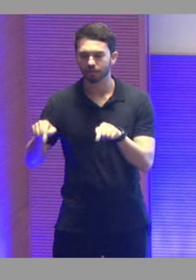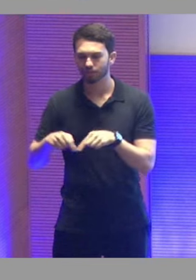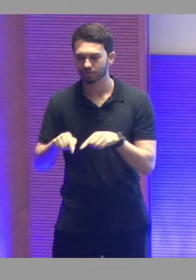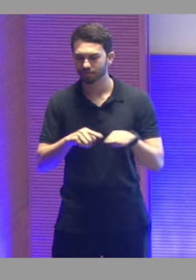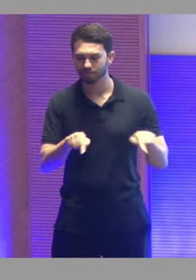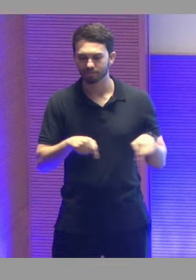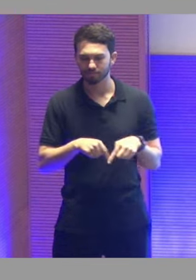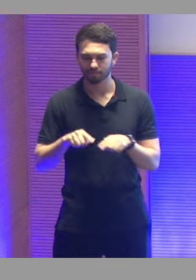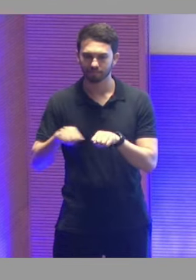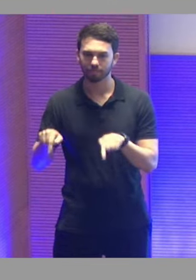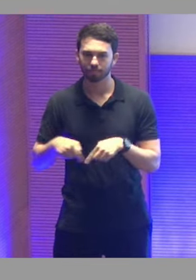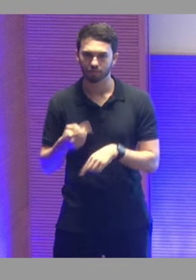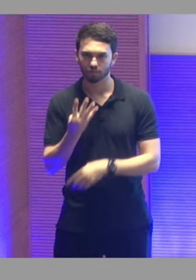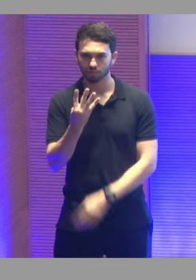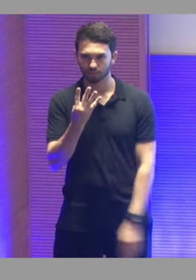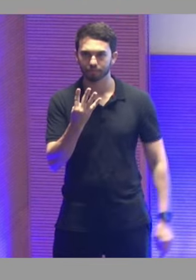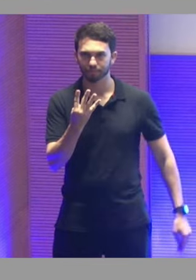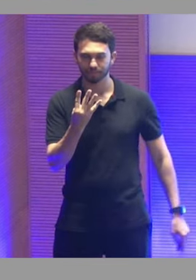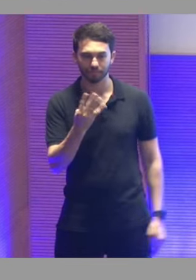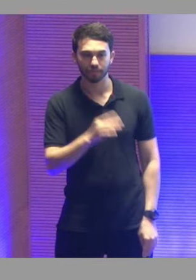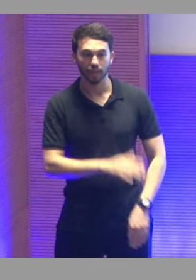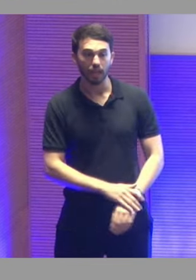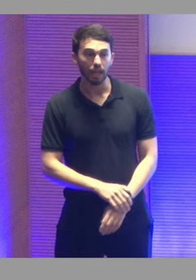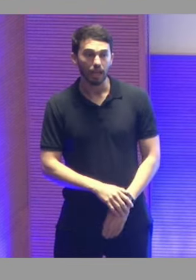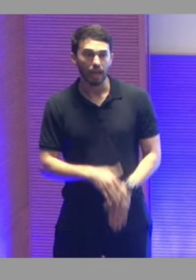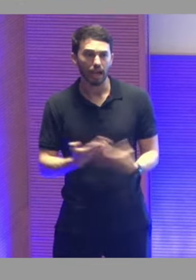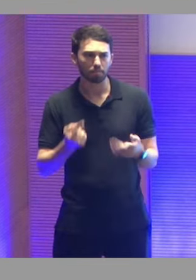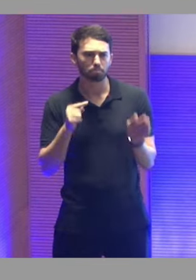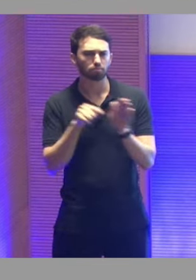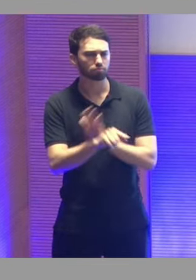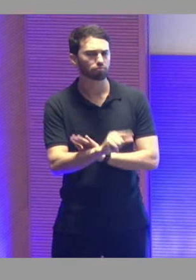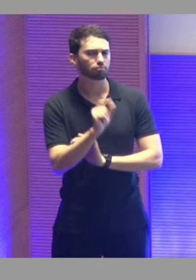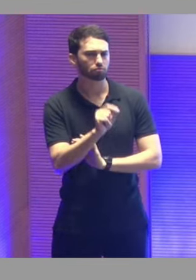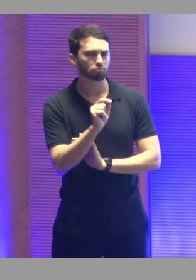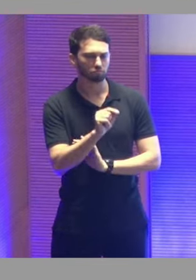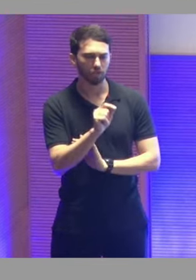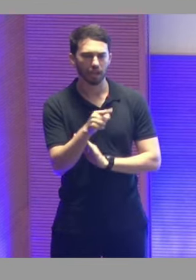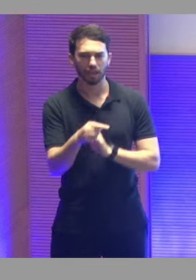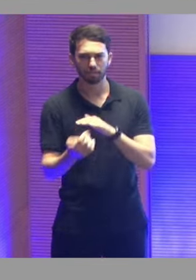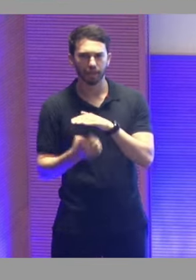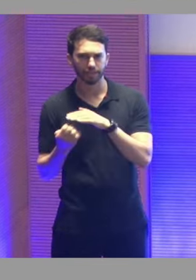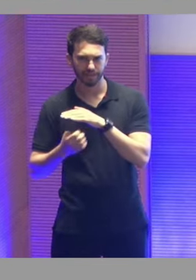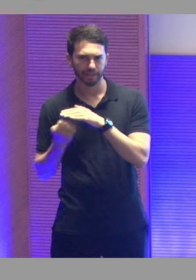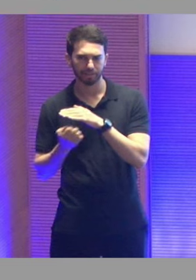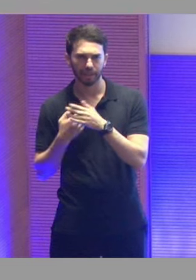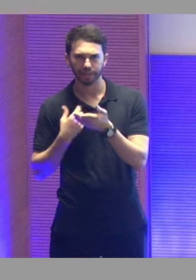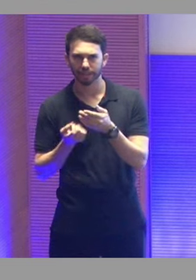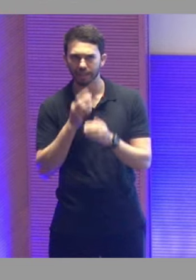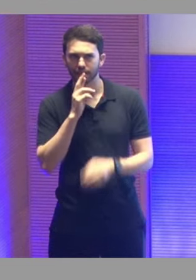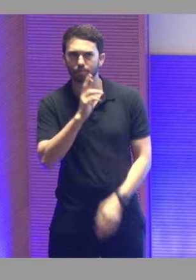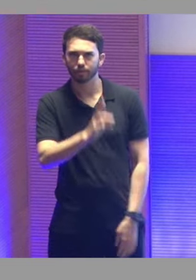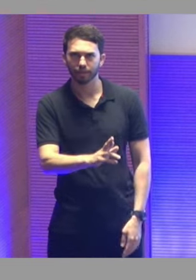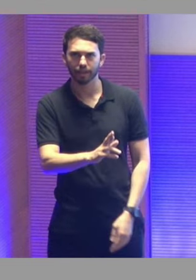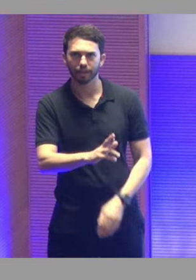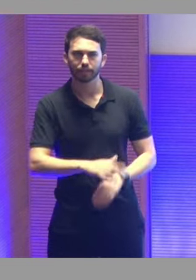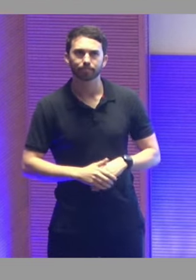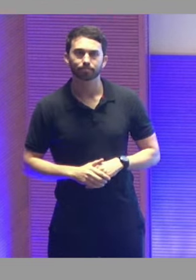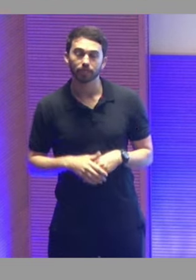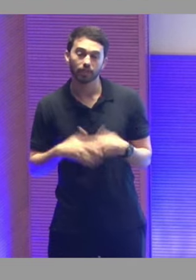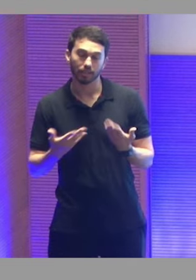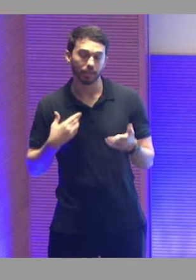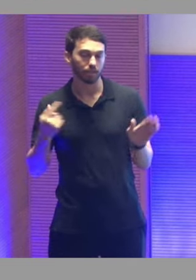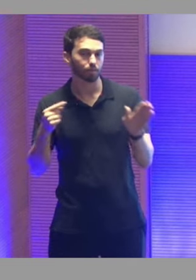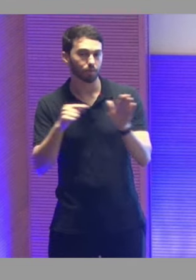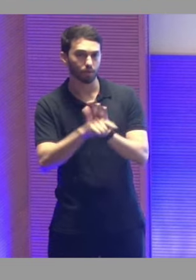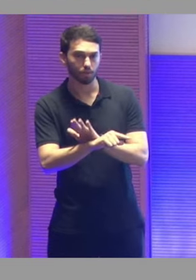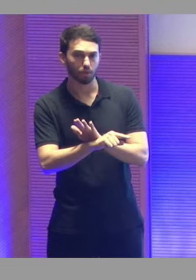simultâneas Quais foram os o o que que a gente perguntou paraas organizações elaborarem os seus casos pois bem